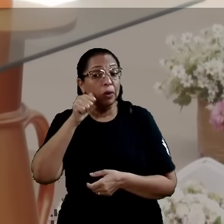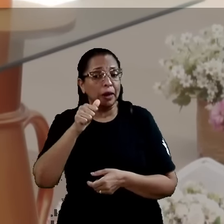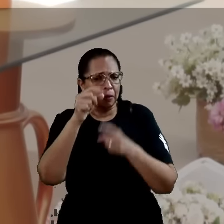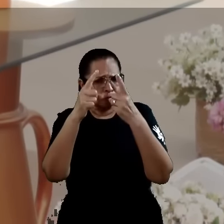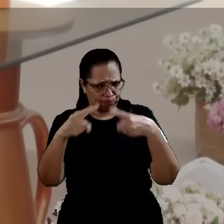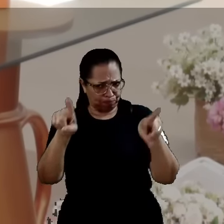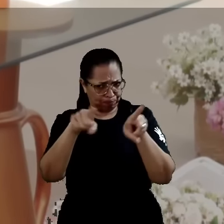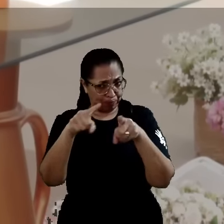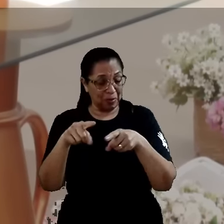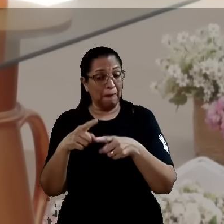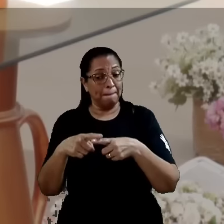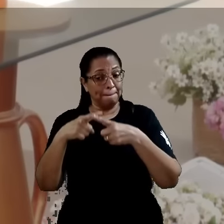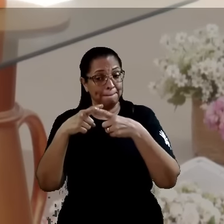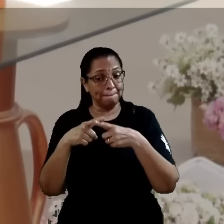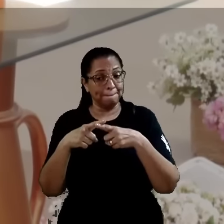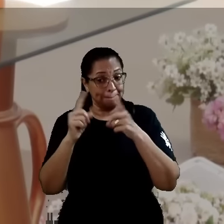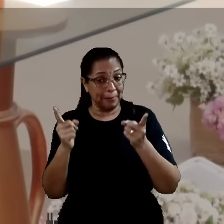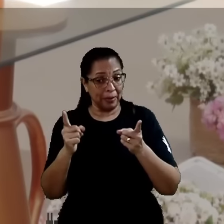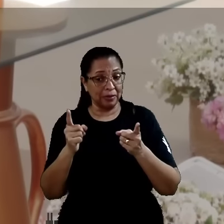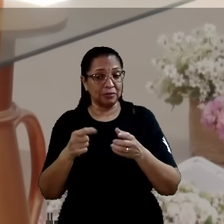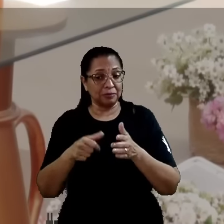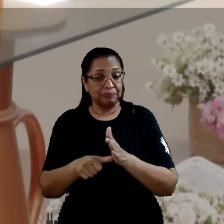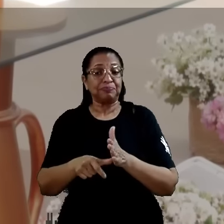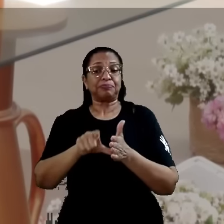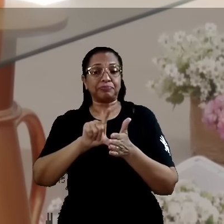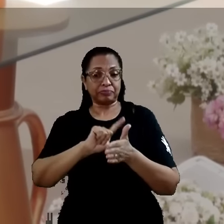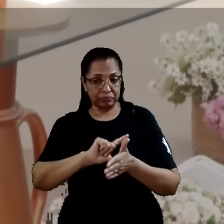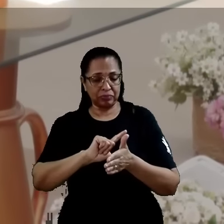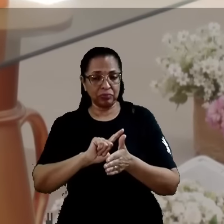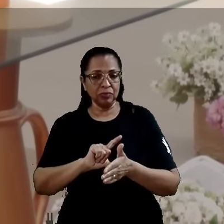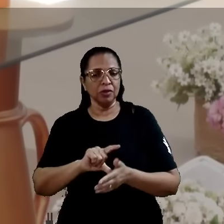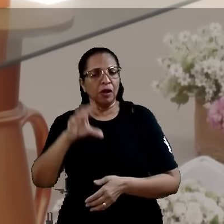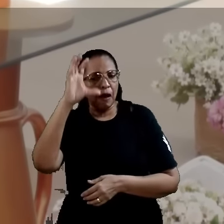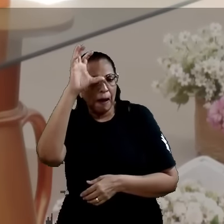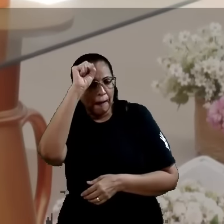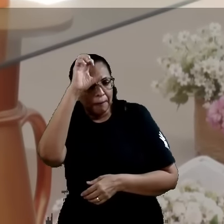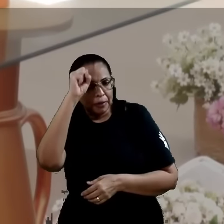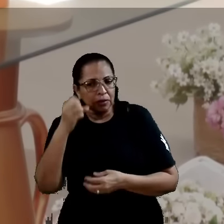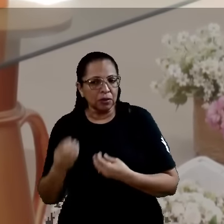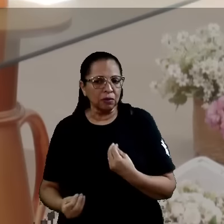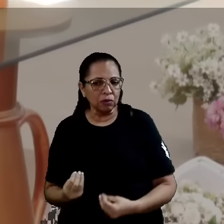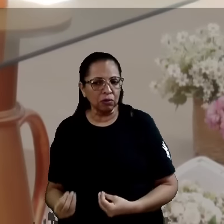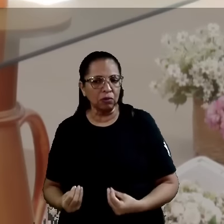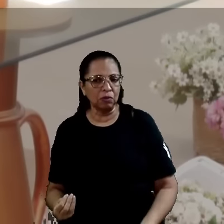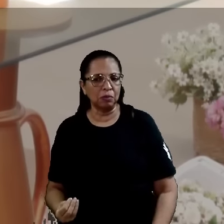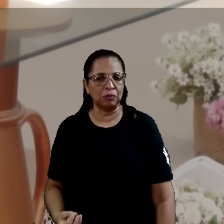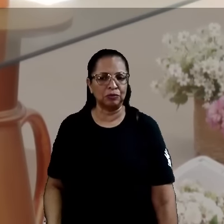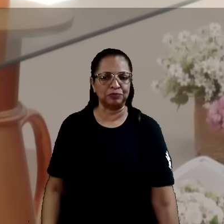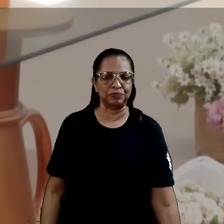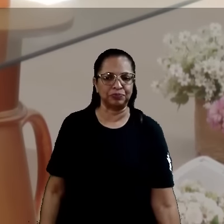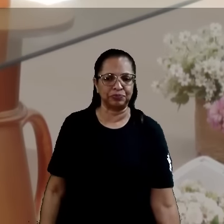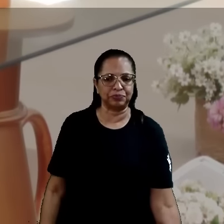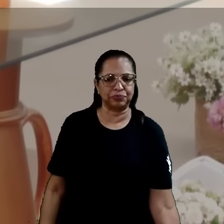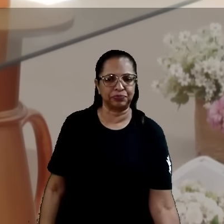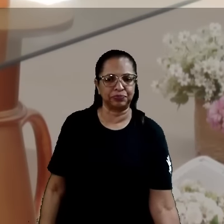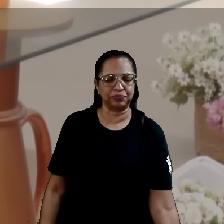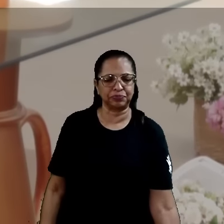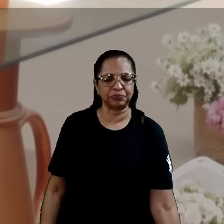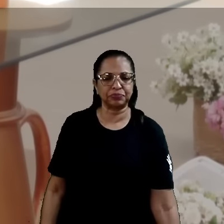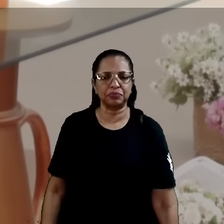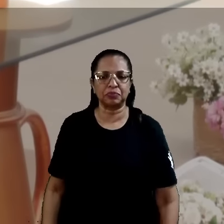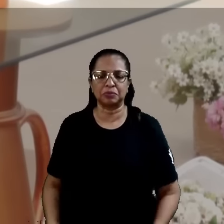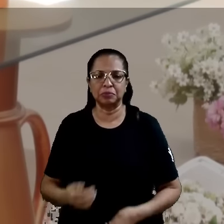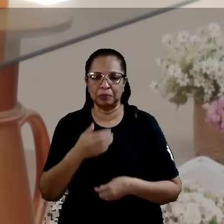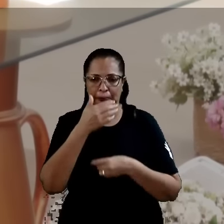ser Regente e o pastor André também falou que estas mãos que aqui estão o abençoaram